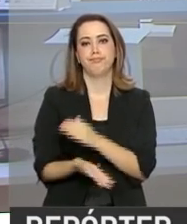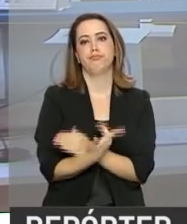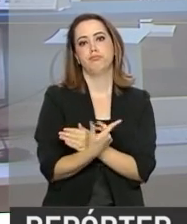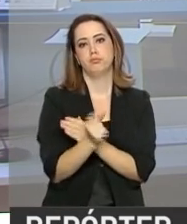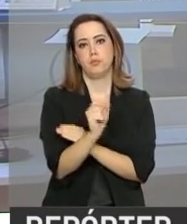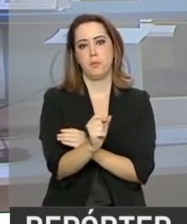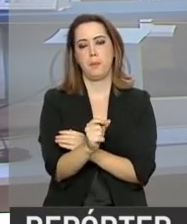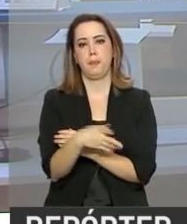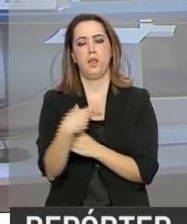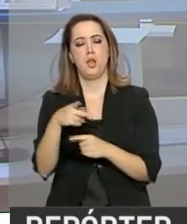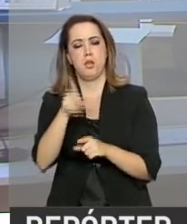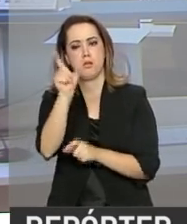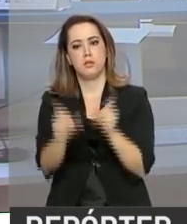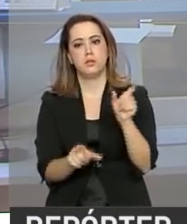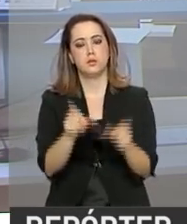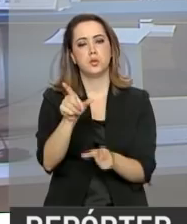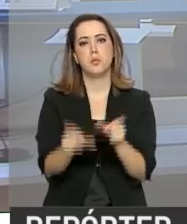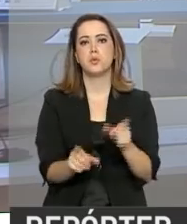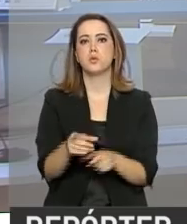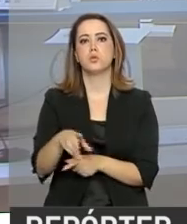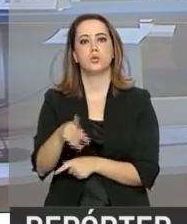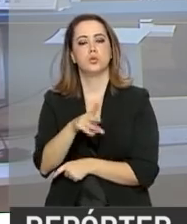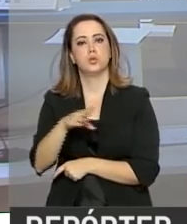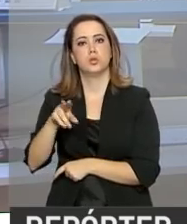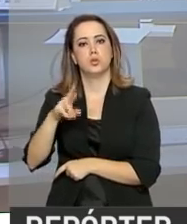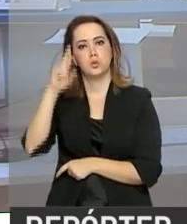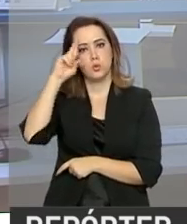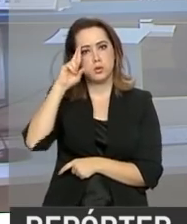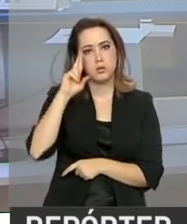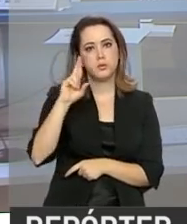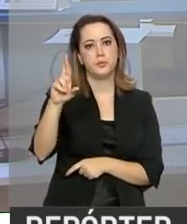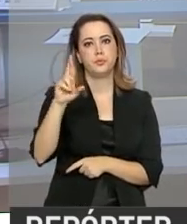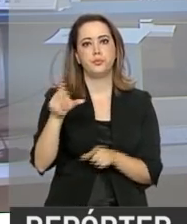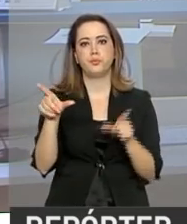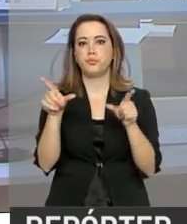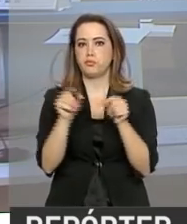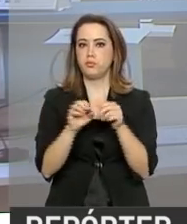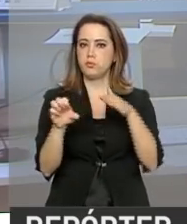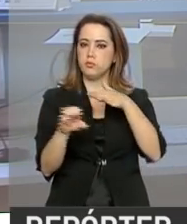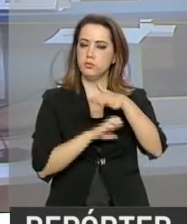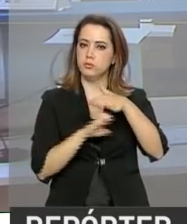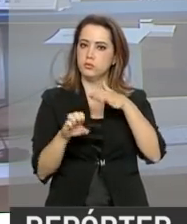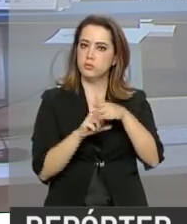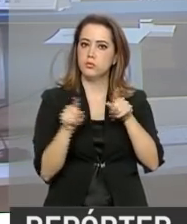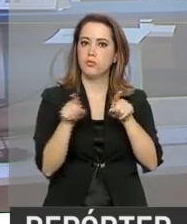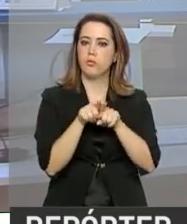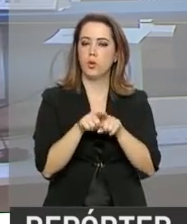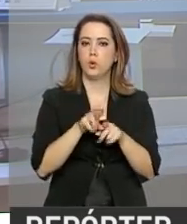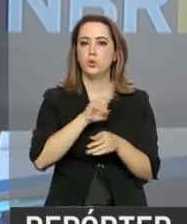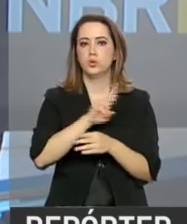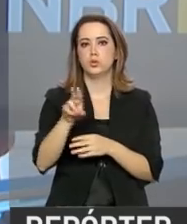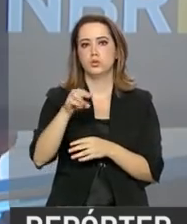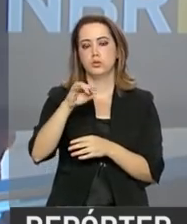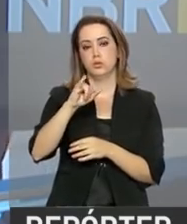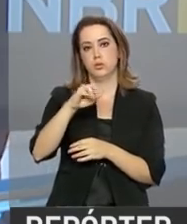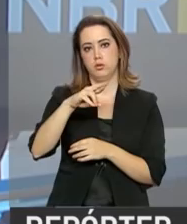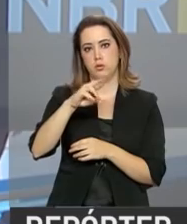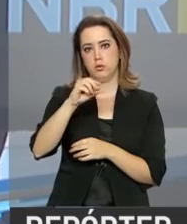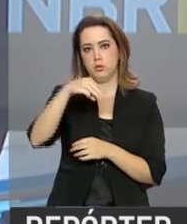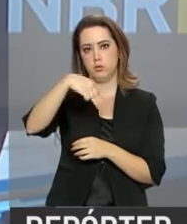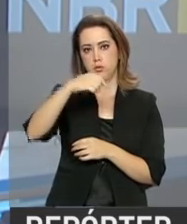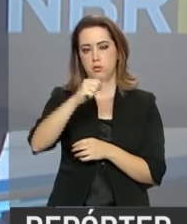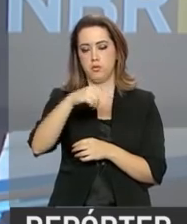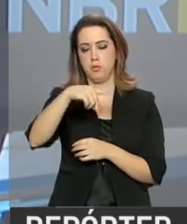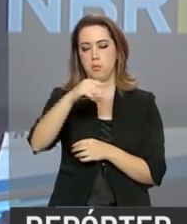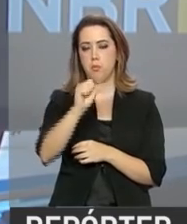dirigentes da eletronuclear a operação de hoje foi denominada de Irmandade e o Brasil